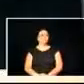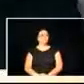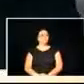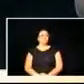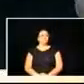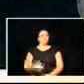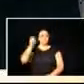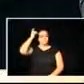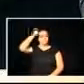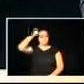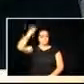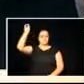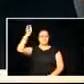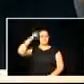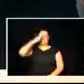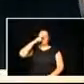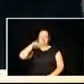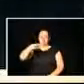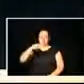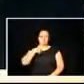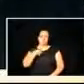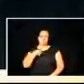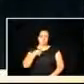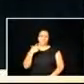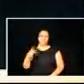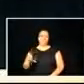funcionários, parabéns à Universidade de Taubaté de reconhecer